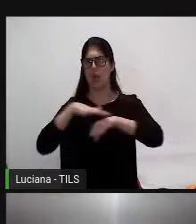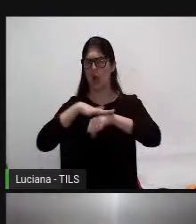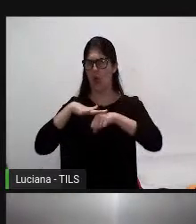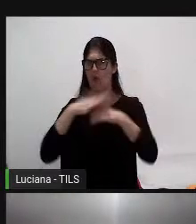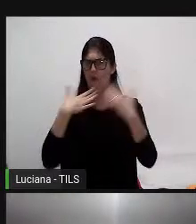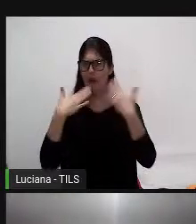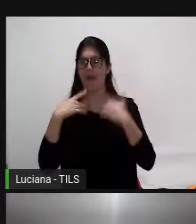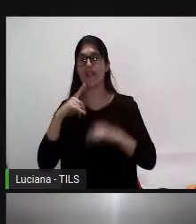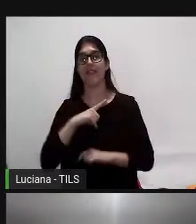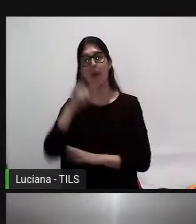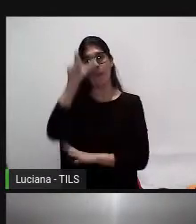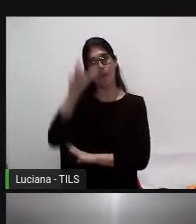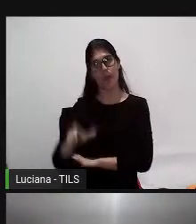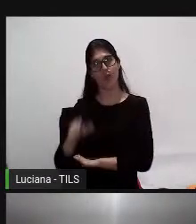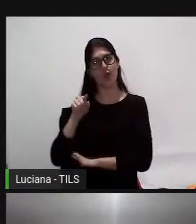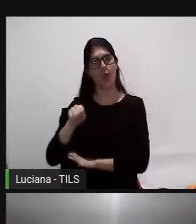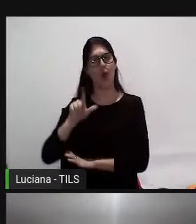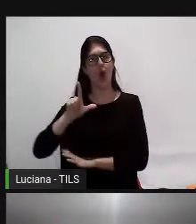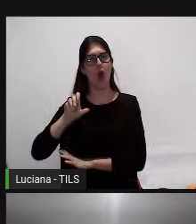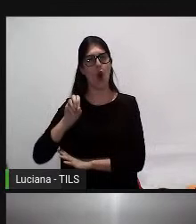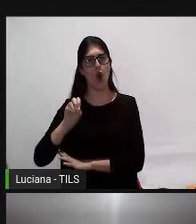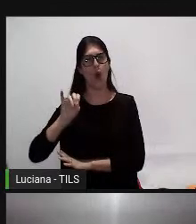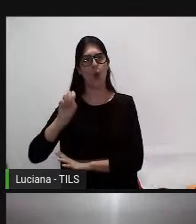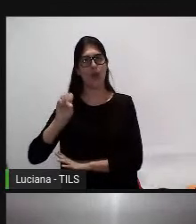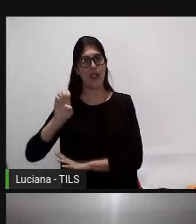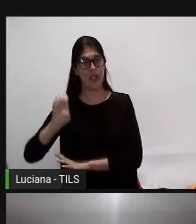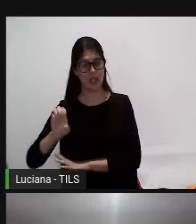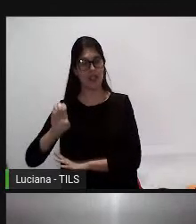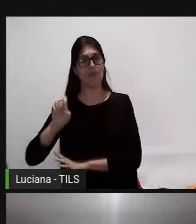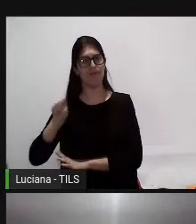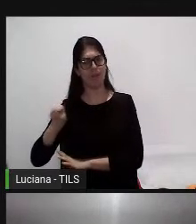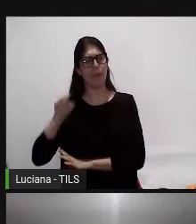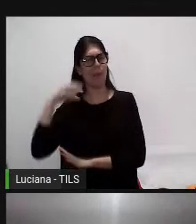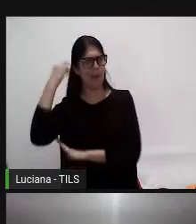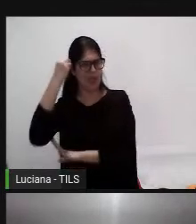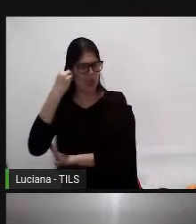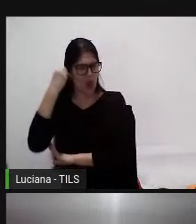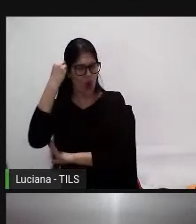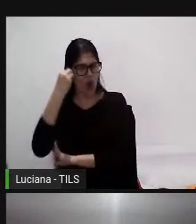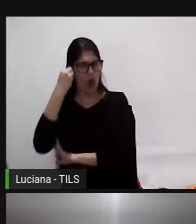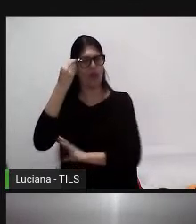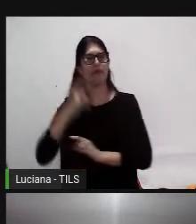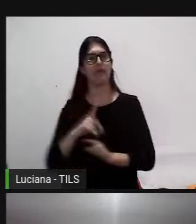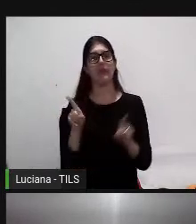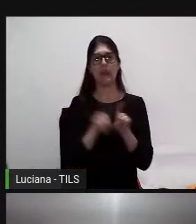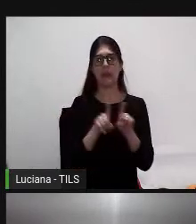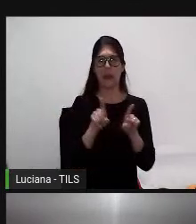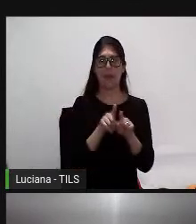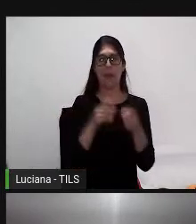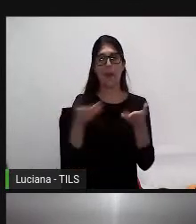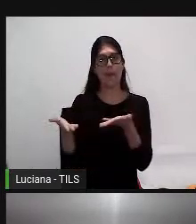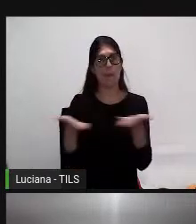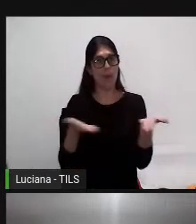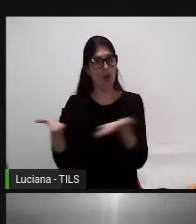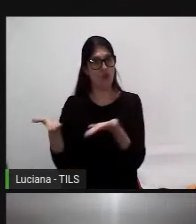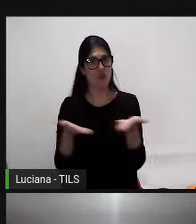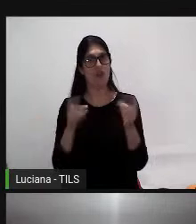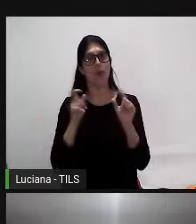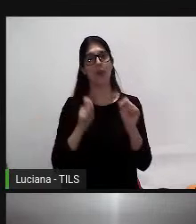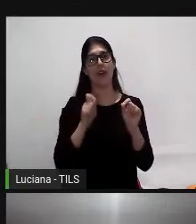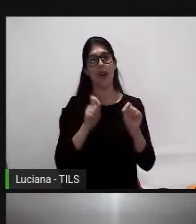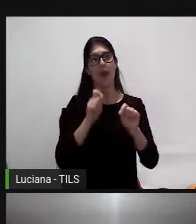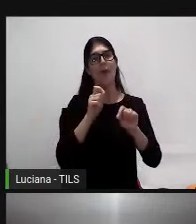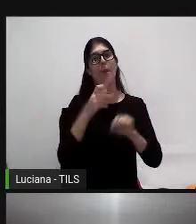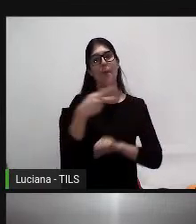que é a Louise Schuch Sanches, psicóloga, e teremos a mediação da professora doutora